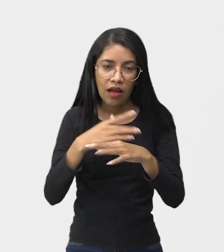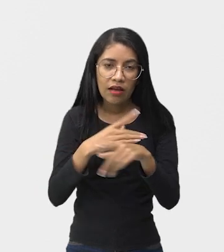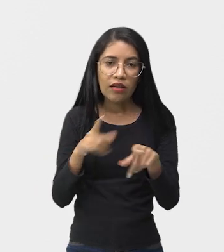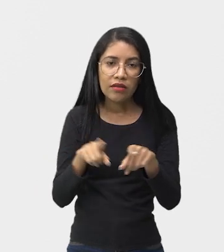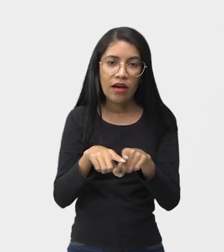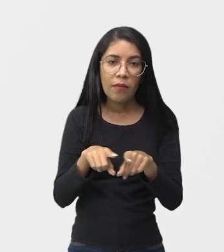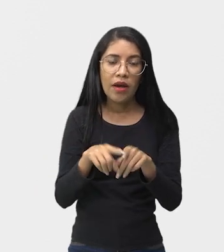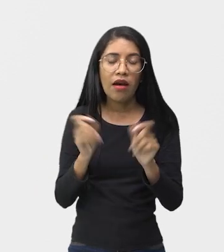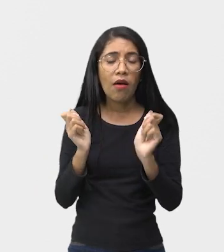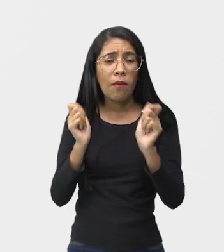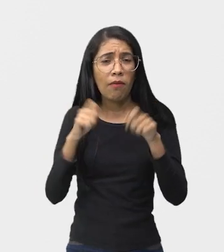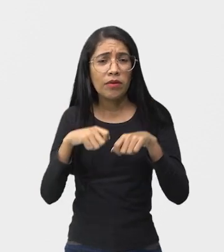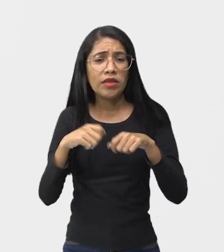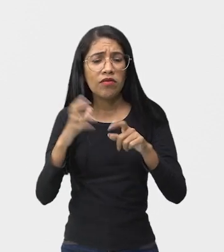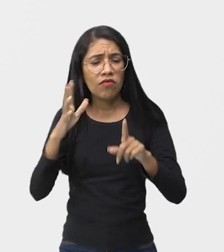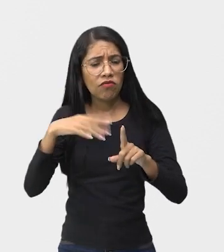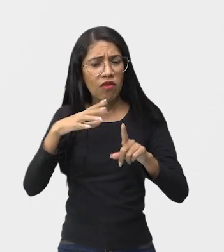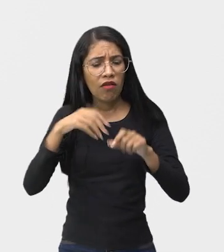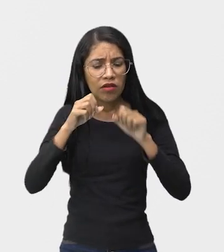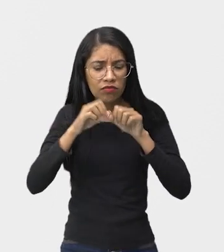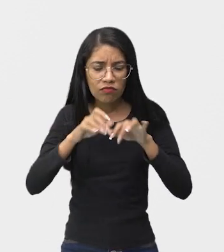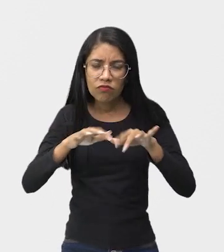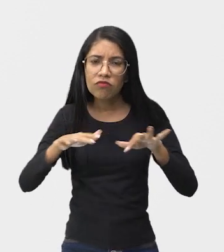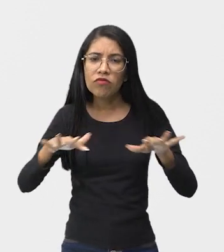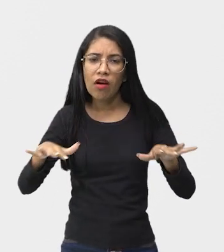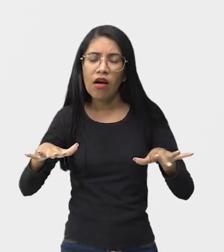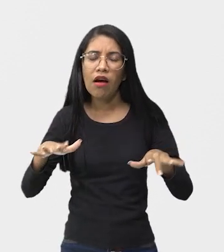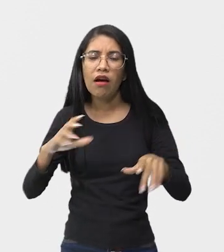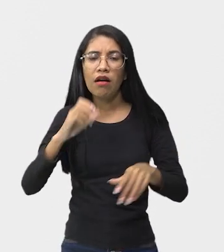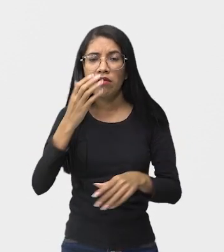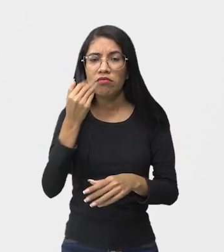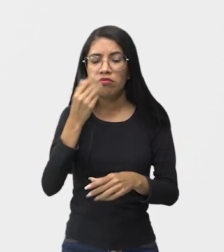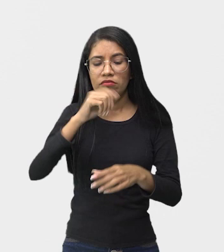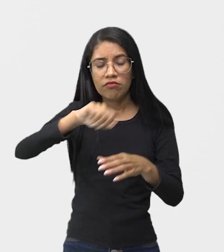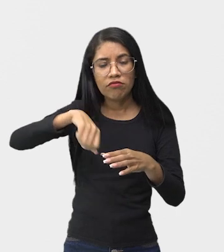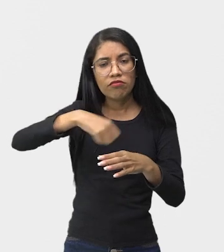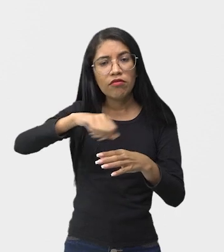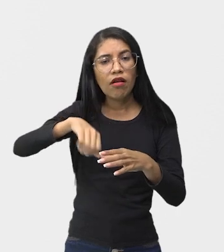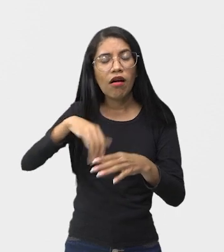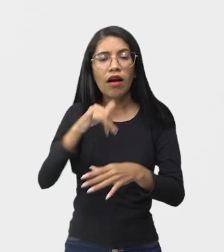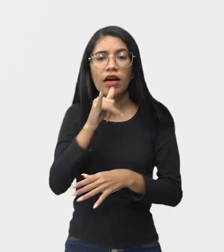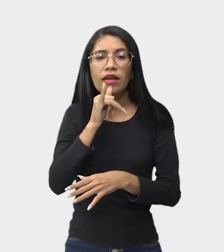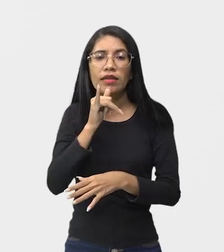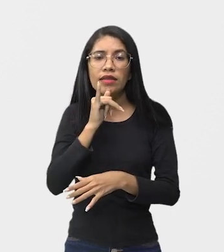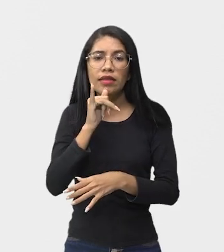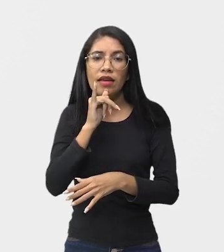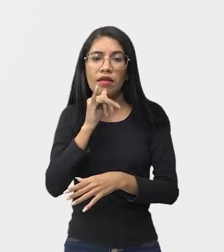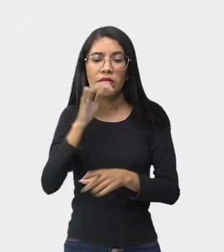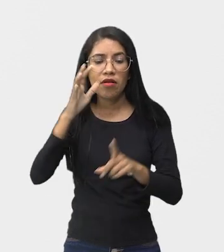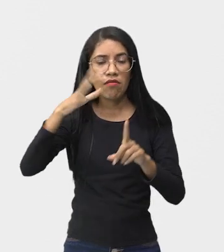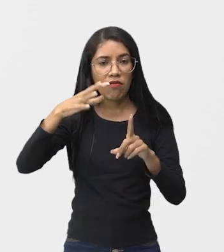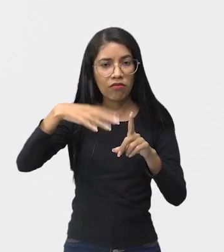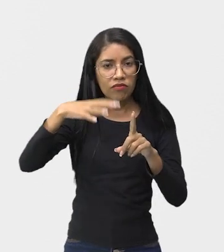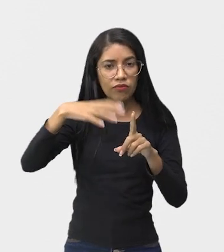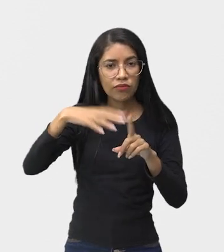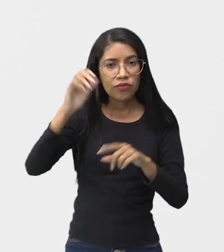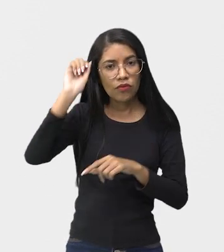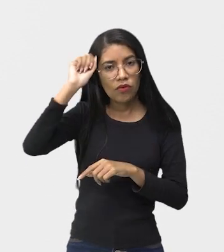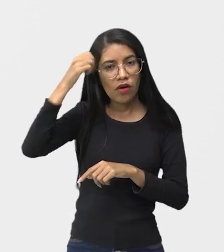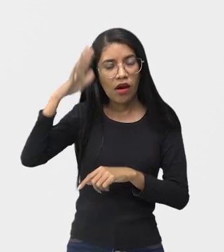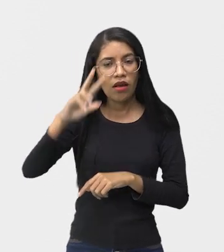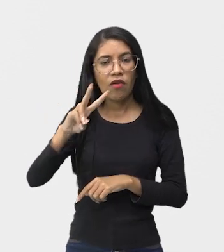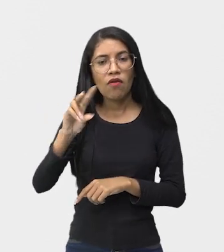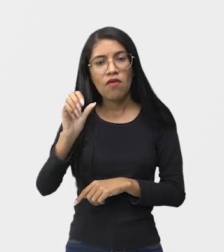a difusão da influência africana na alimentação. São exemplos culinários da influência africana